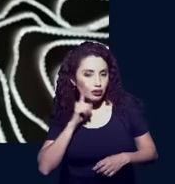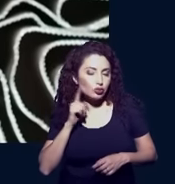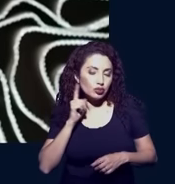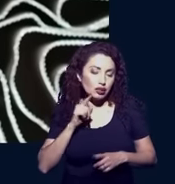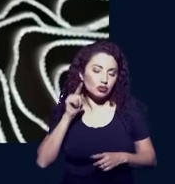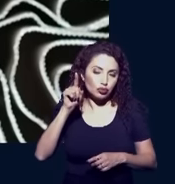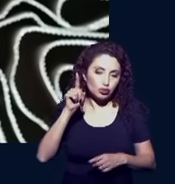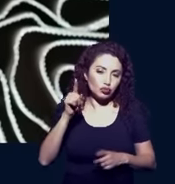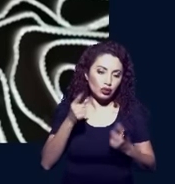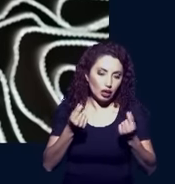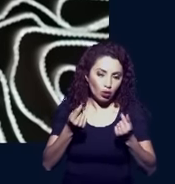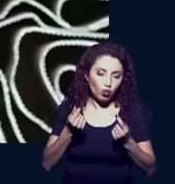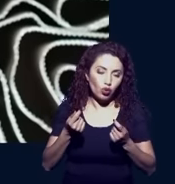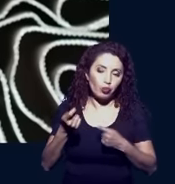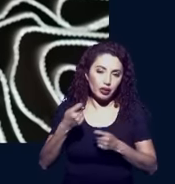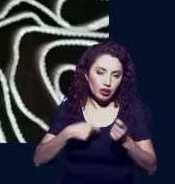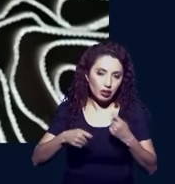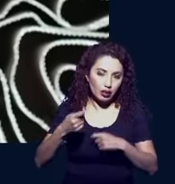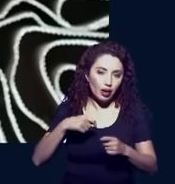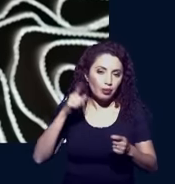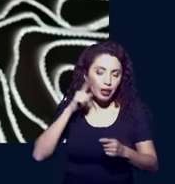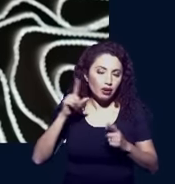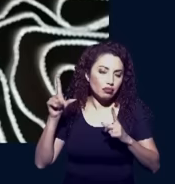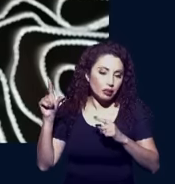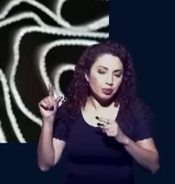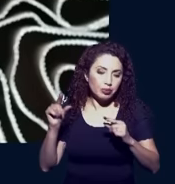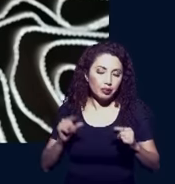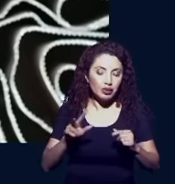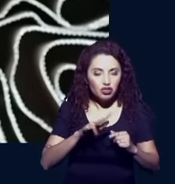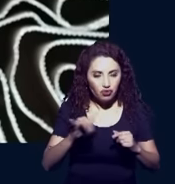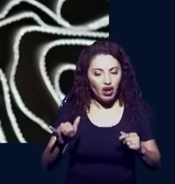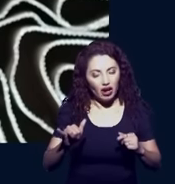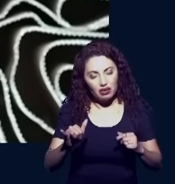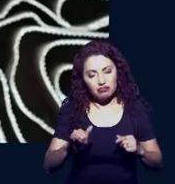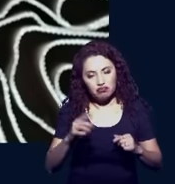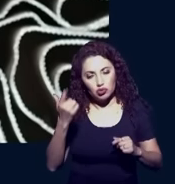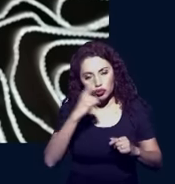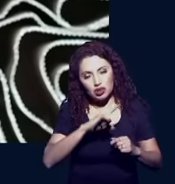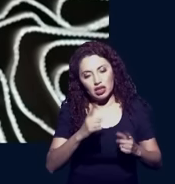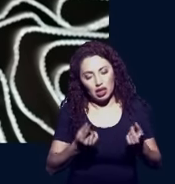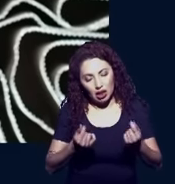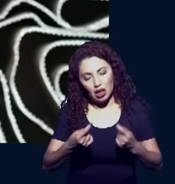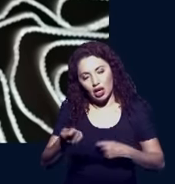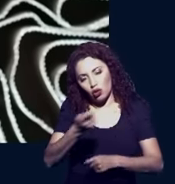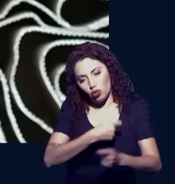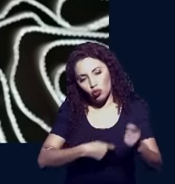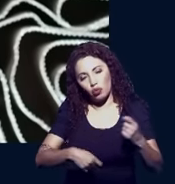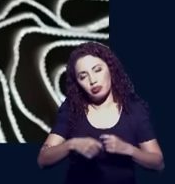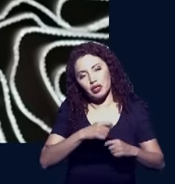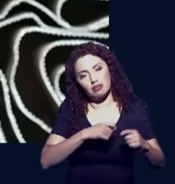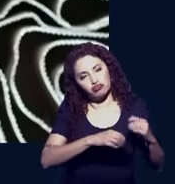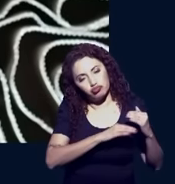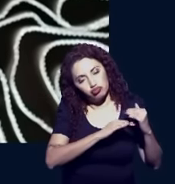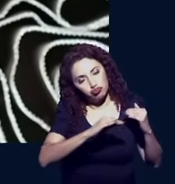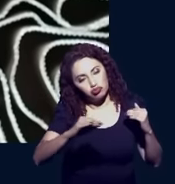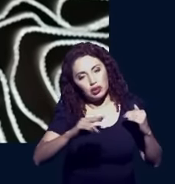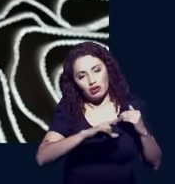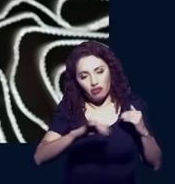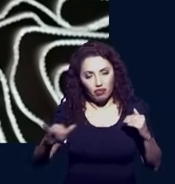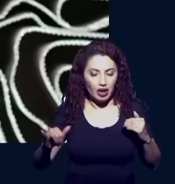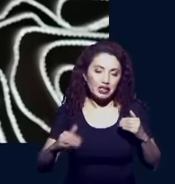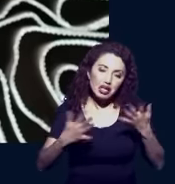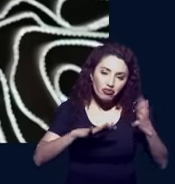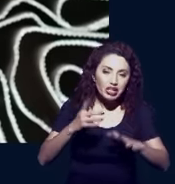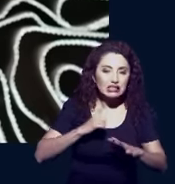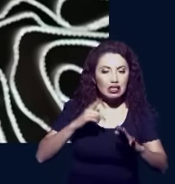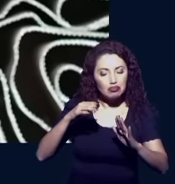a minha cabeça é que a gente vai ver a economia se acomodar podemos ter uma recessão leve ou não eh difícil de